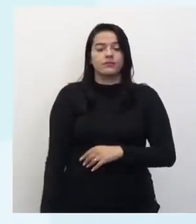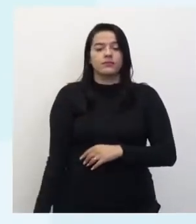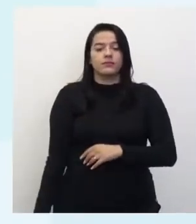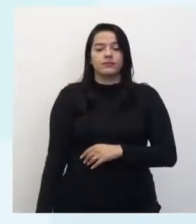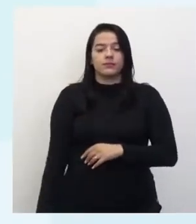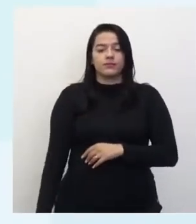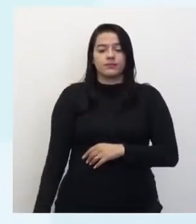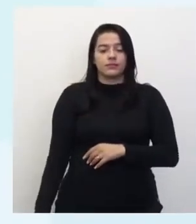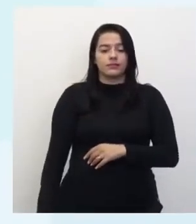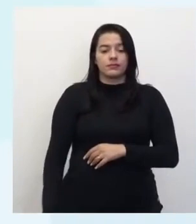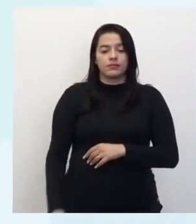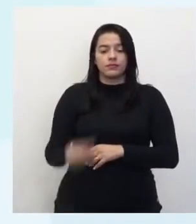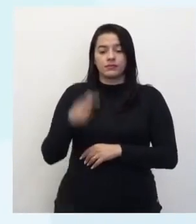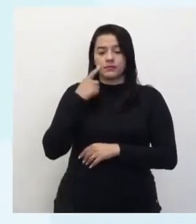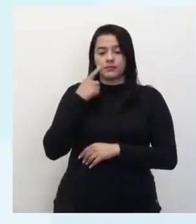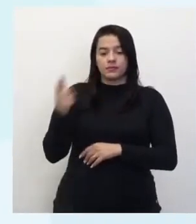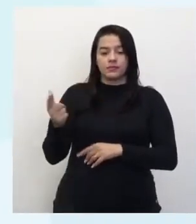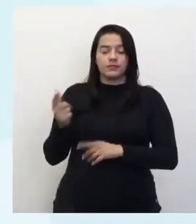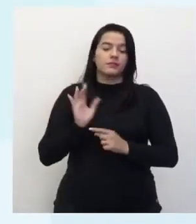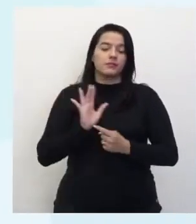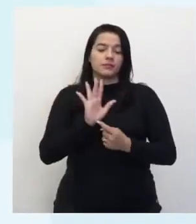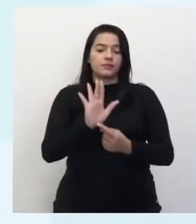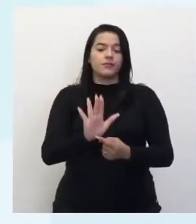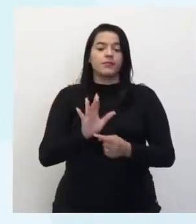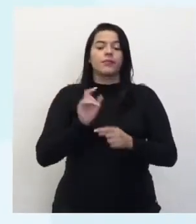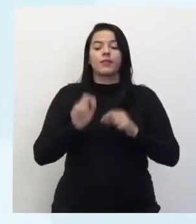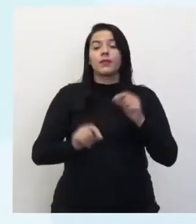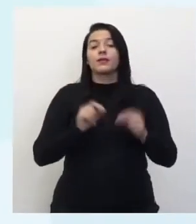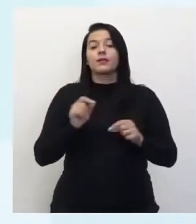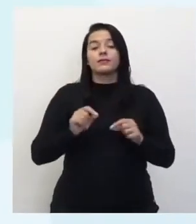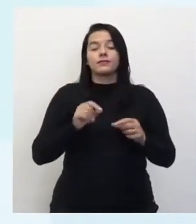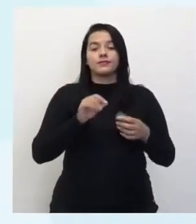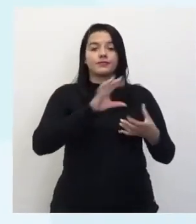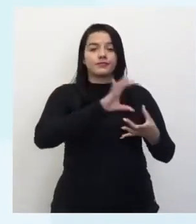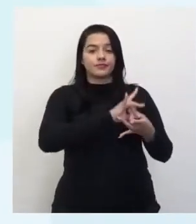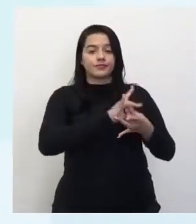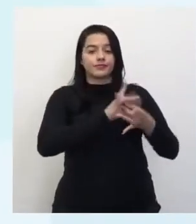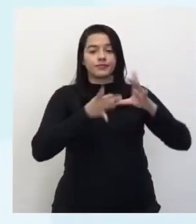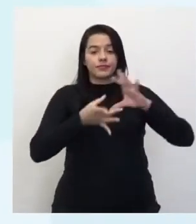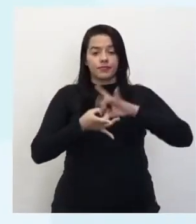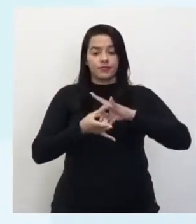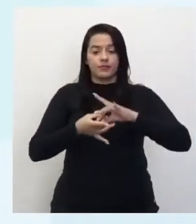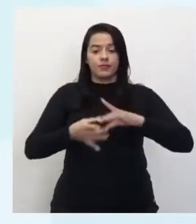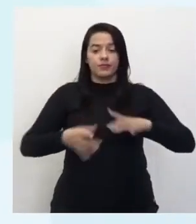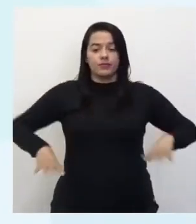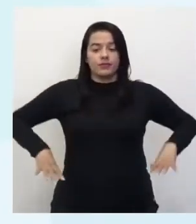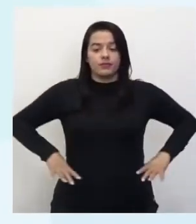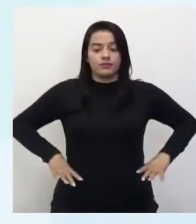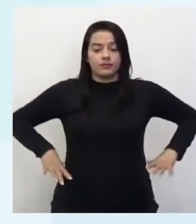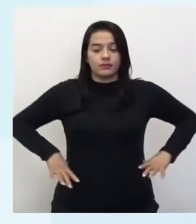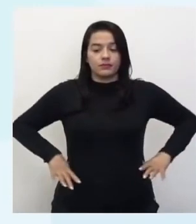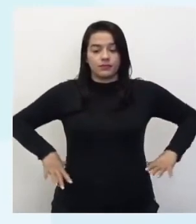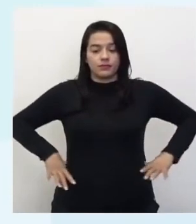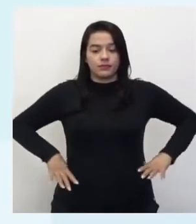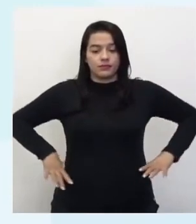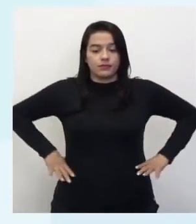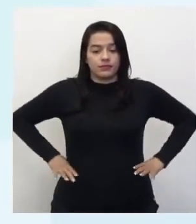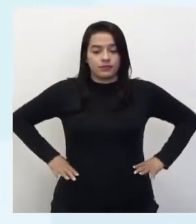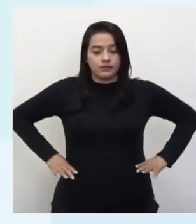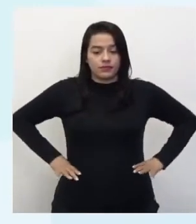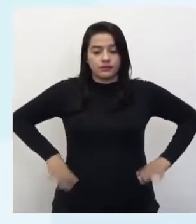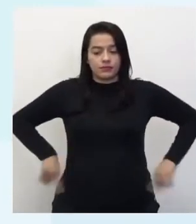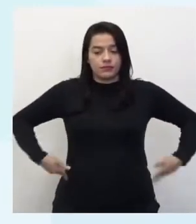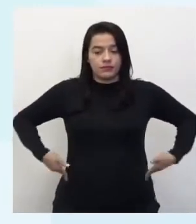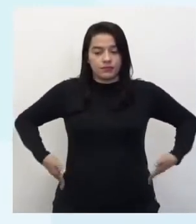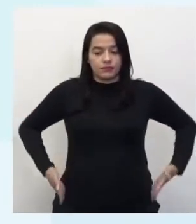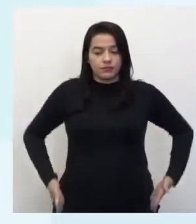Isso, então olha só, aí está mostrando então a ligação ali da cintura pélvica, né, com o fêmur. O fêmur está em vermelho aí, que é